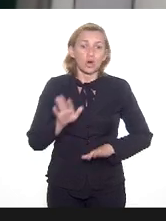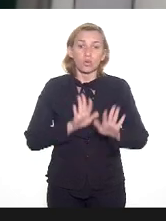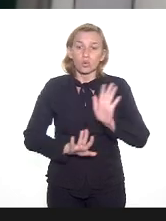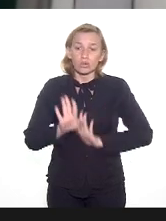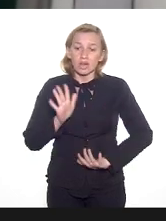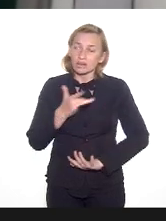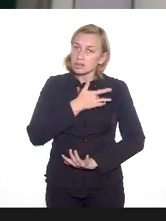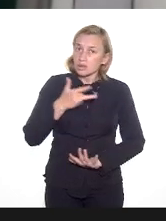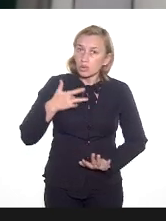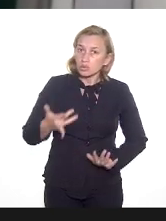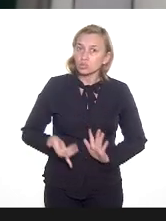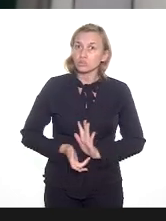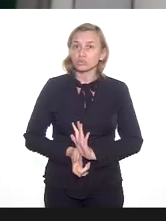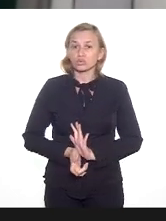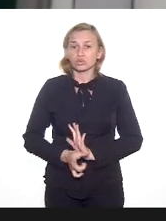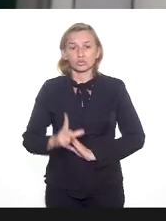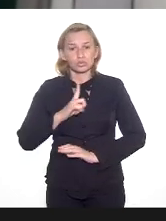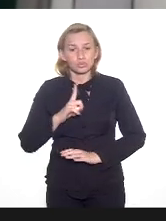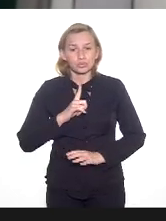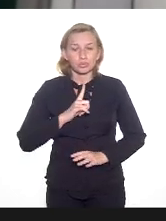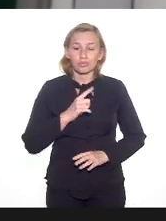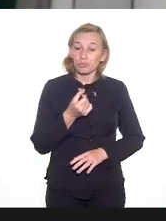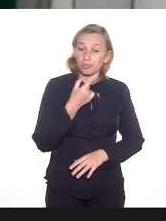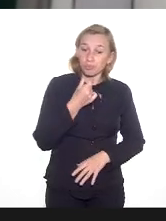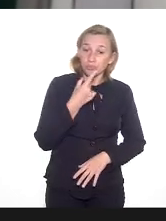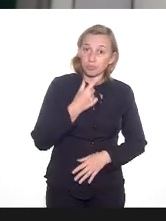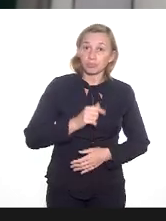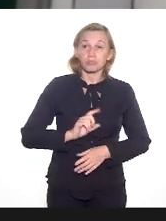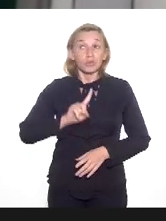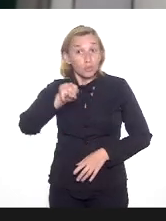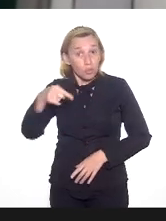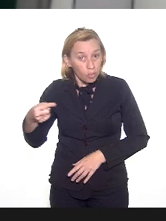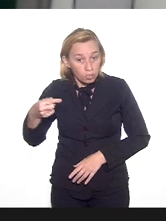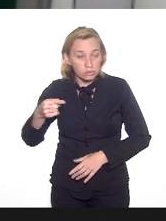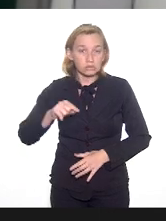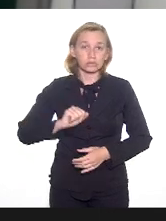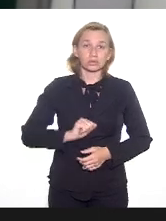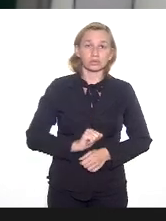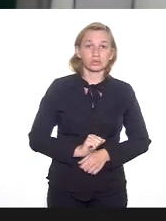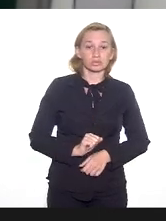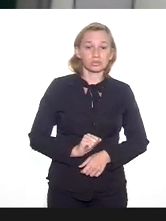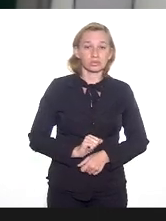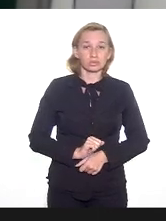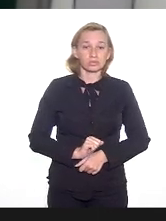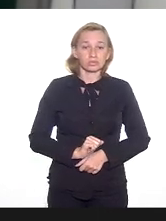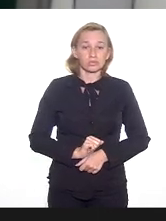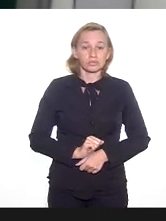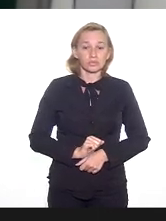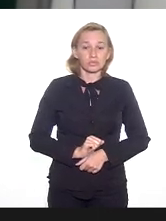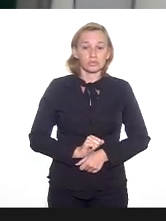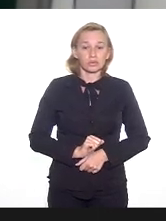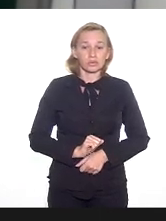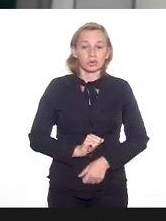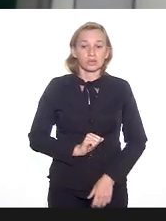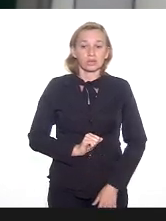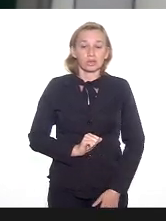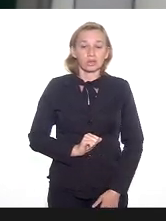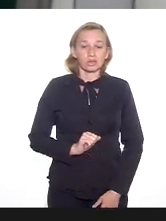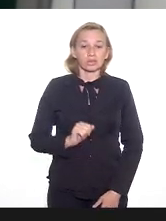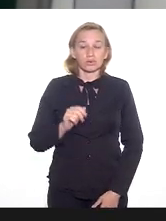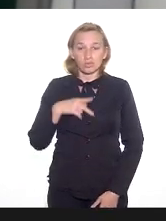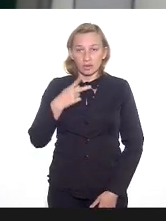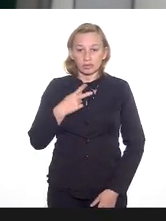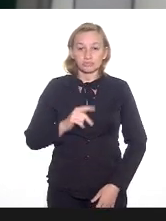sua saúde e adquirir medicamentos para isso, entre outras que eu não vou aqui